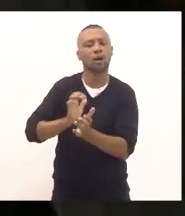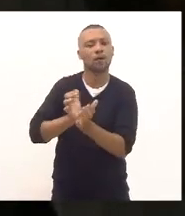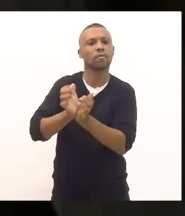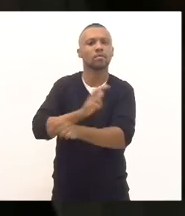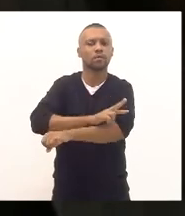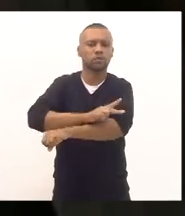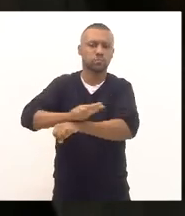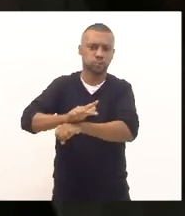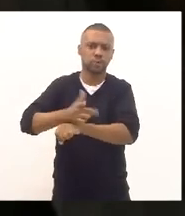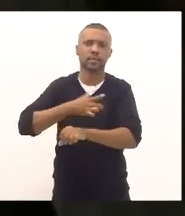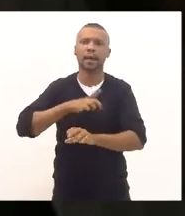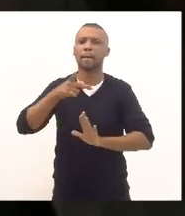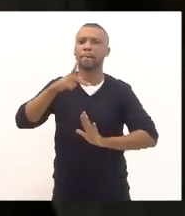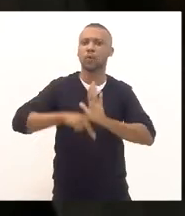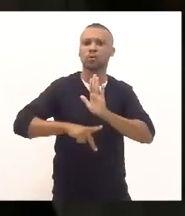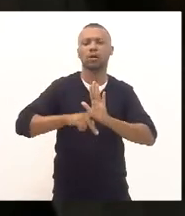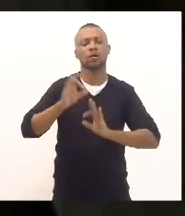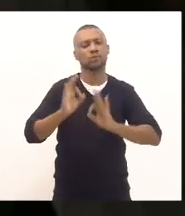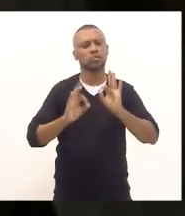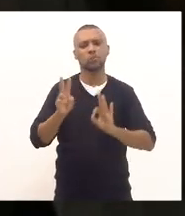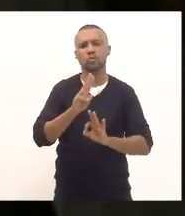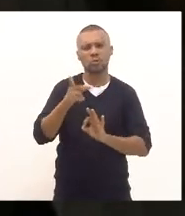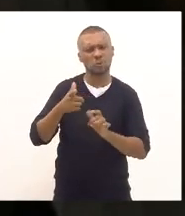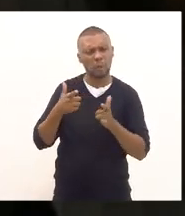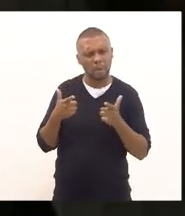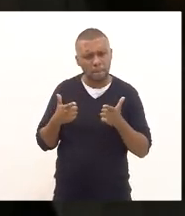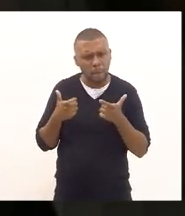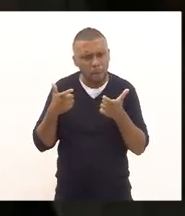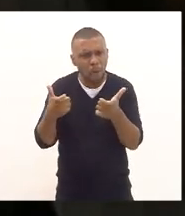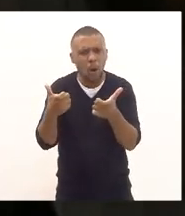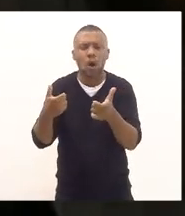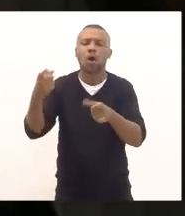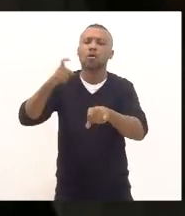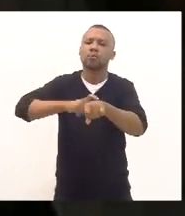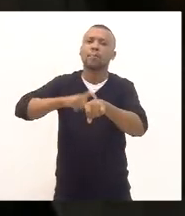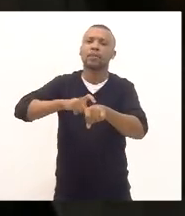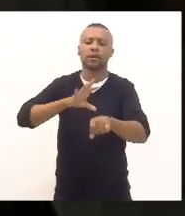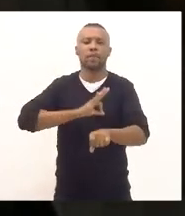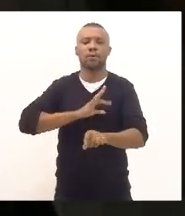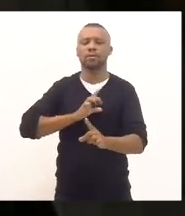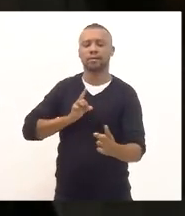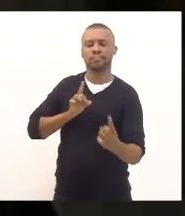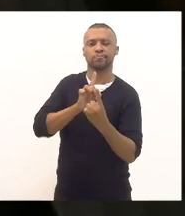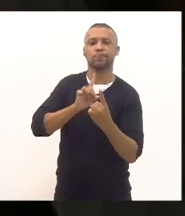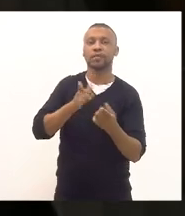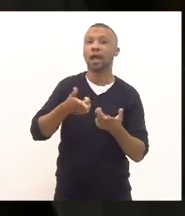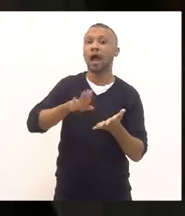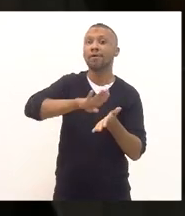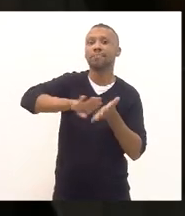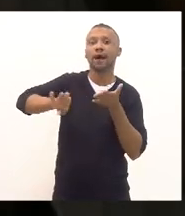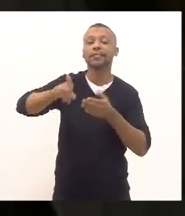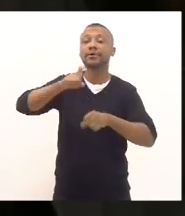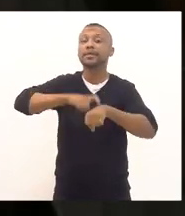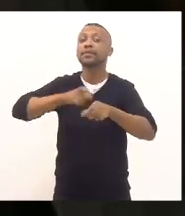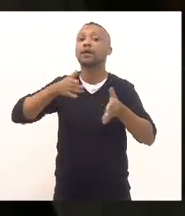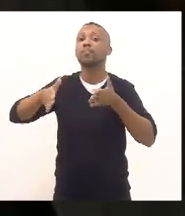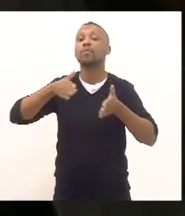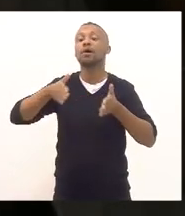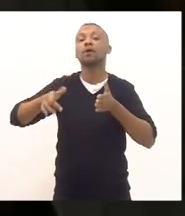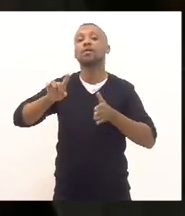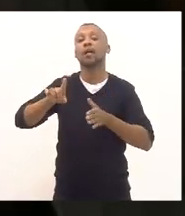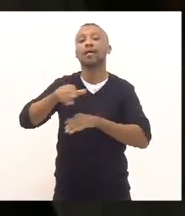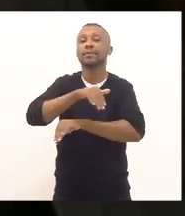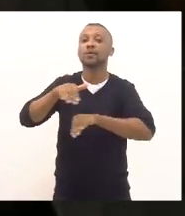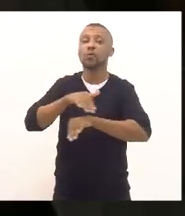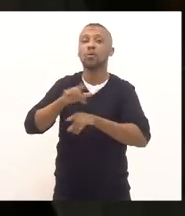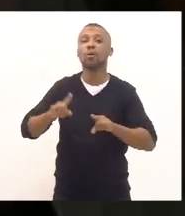Elabore protocolo juros proporcionais progressivo da força durante abordagem de policiais e afasta temporariamente nas funções de policiamento ostensivo